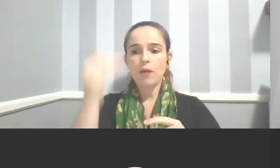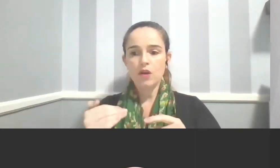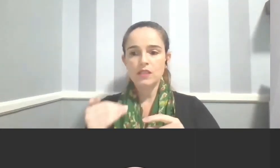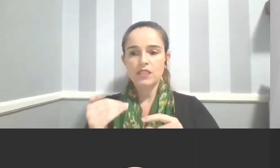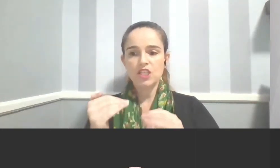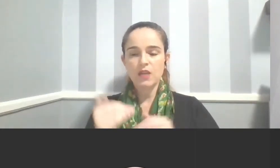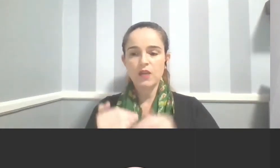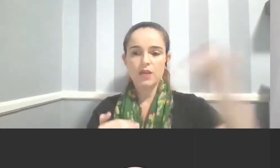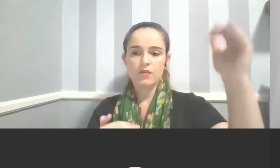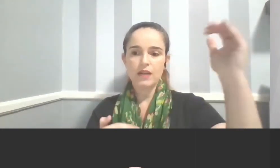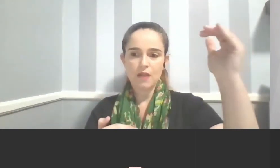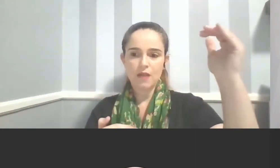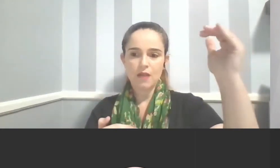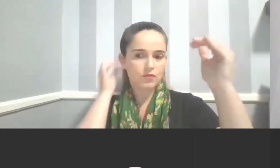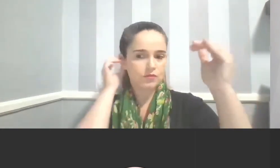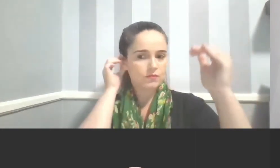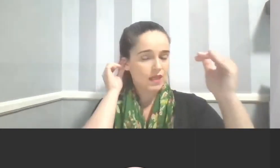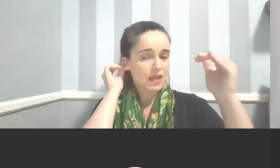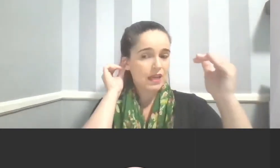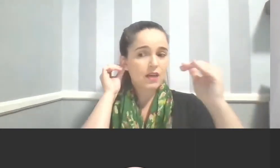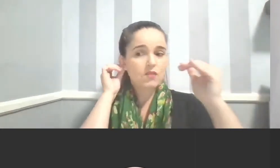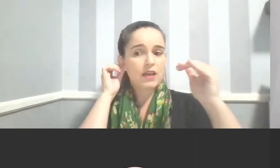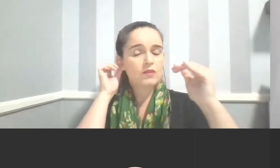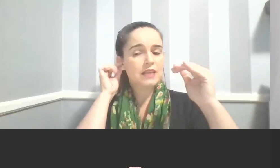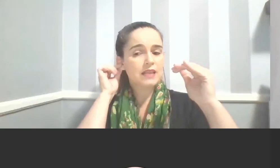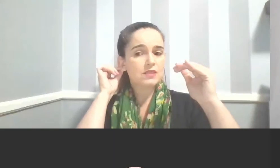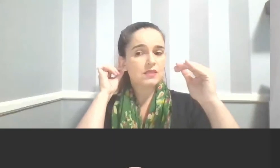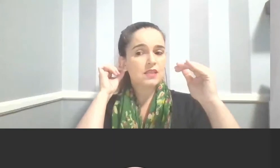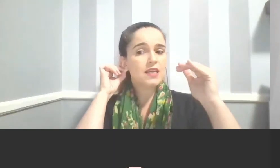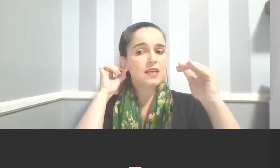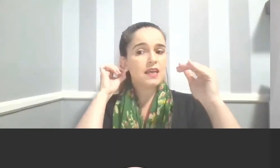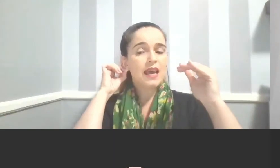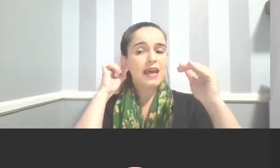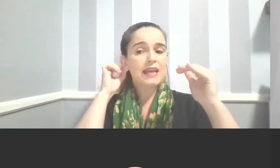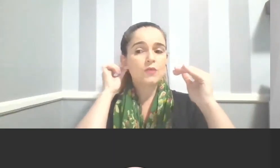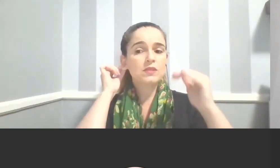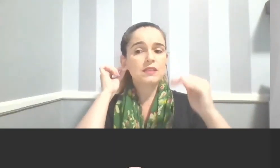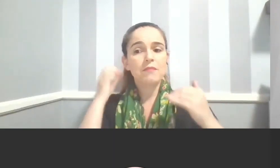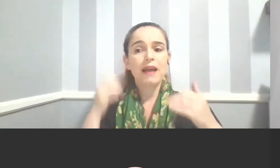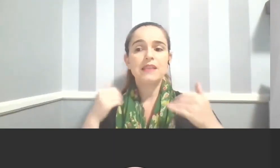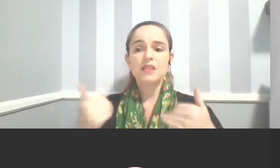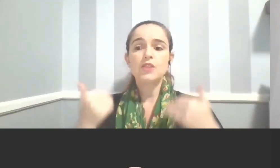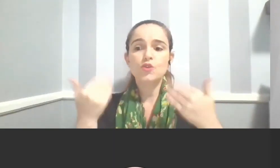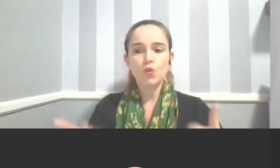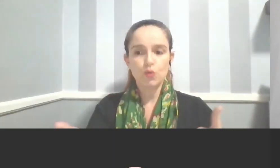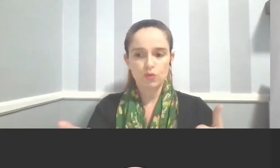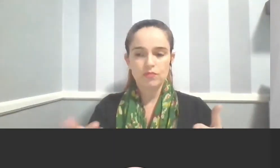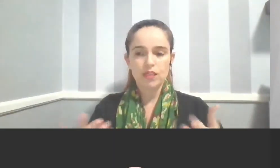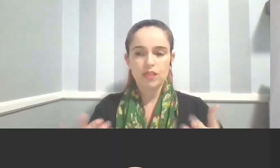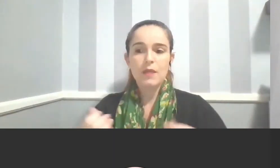ele está pobre em oxigênio e rico em gás carbônico. Então, o que acontece com esse sangue? Ele está um sangue